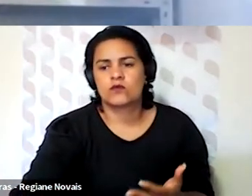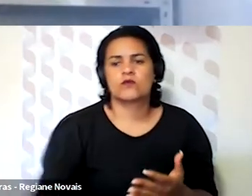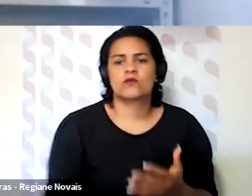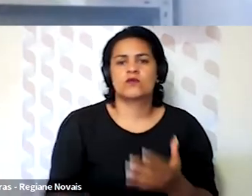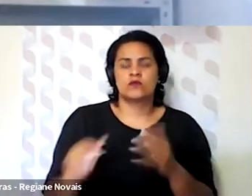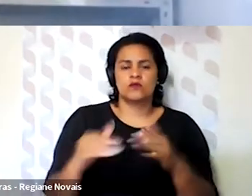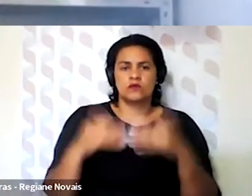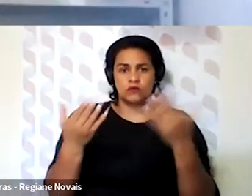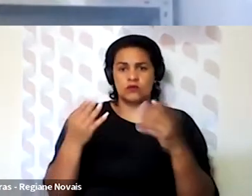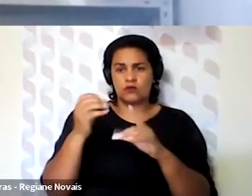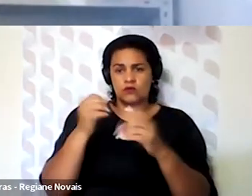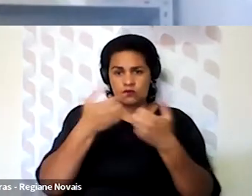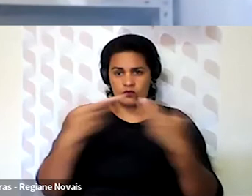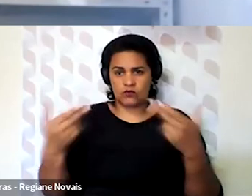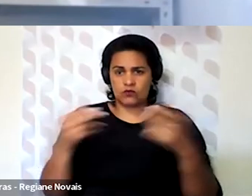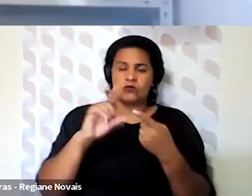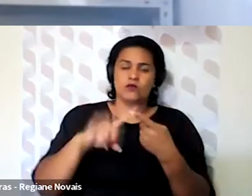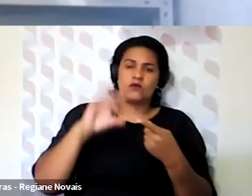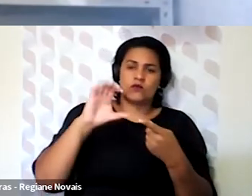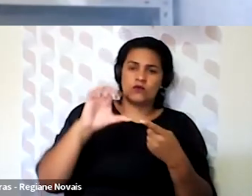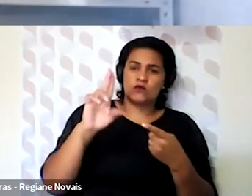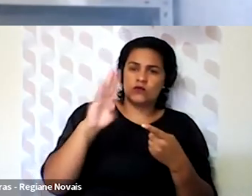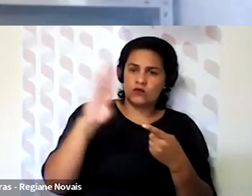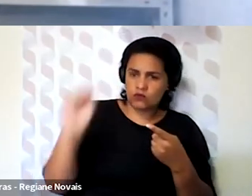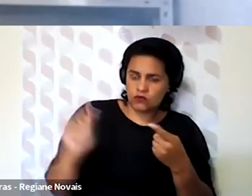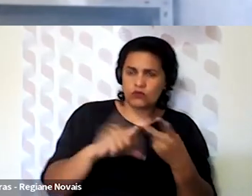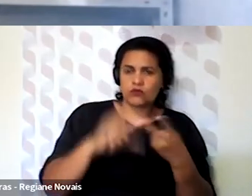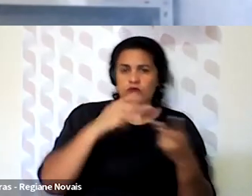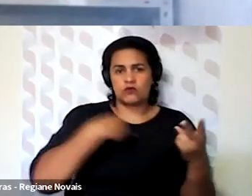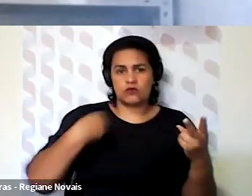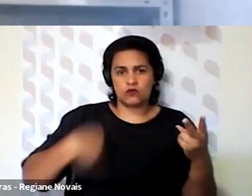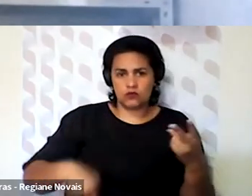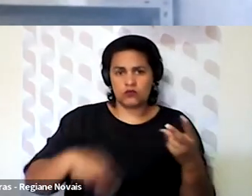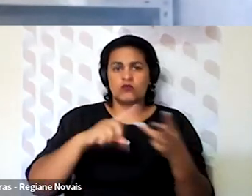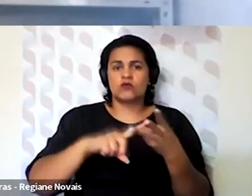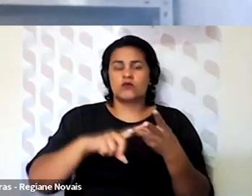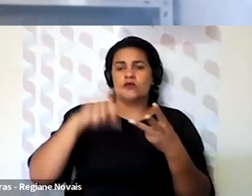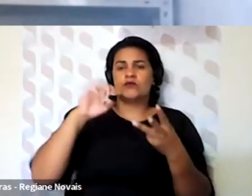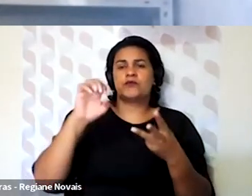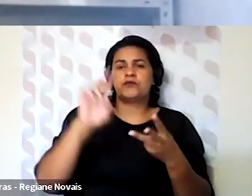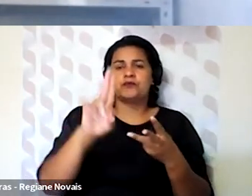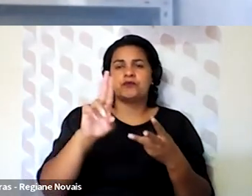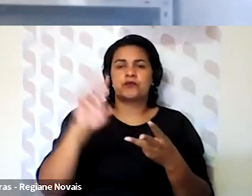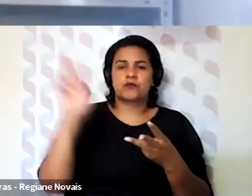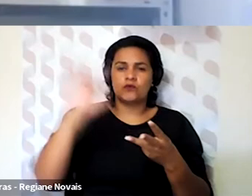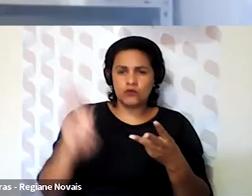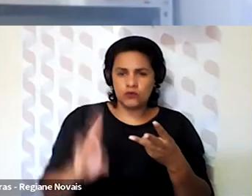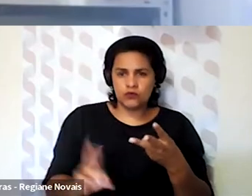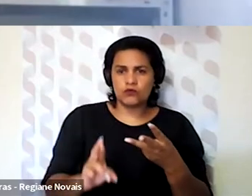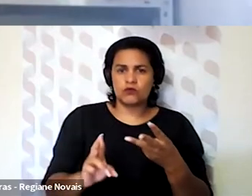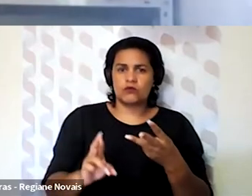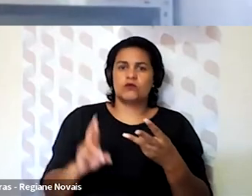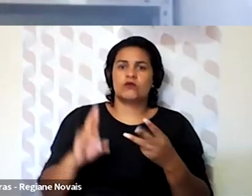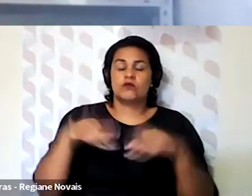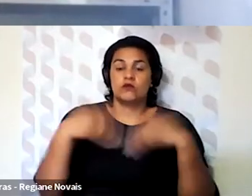Soviética, Cuba, China, abriram mão das liberdades. Então, a gente vê que a vitória do capitalismo